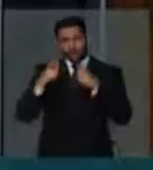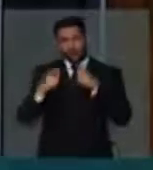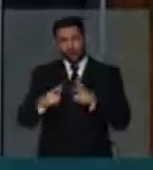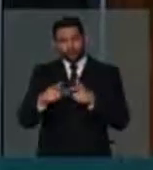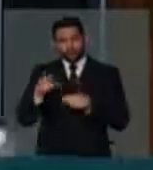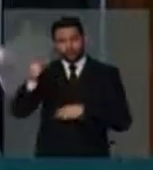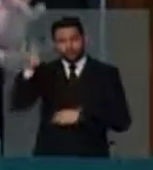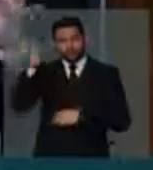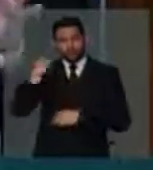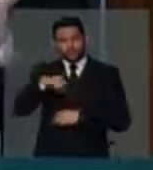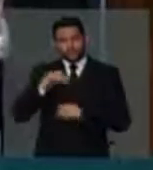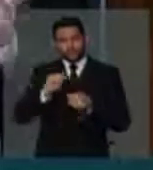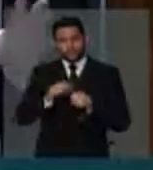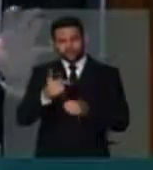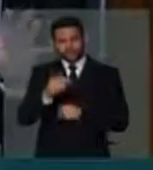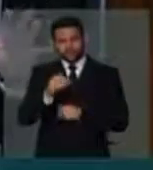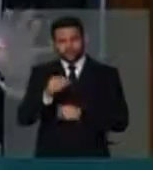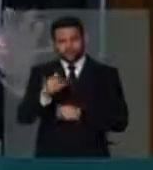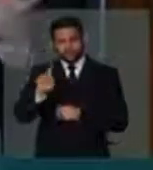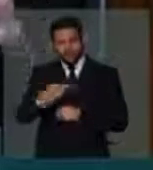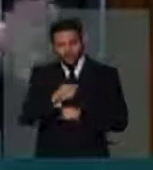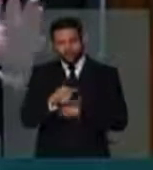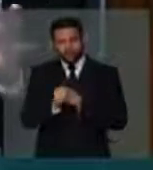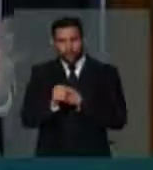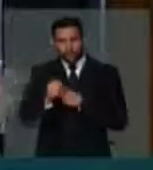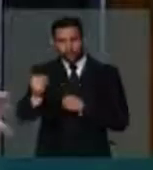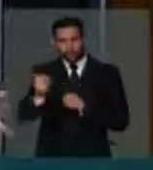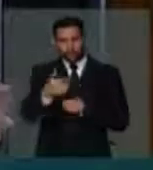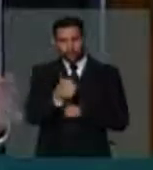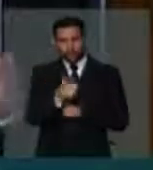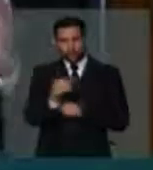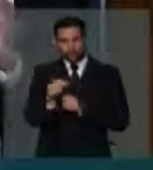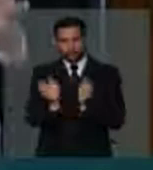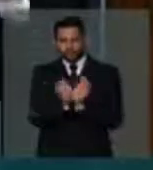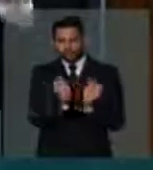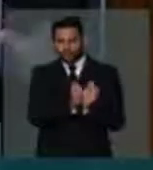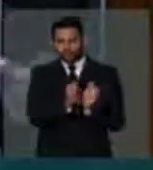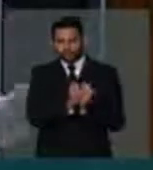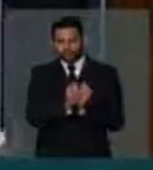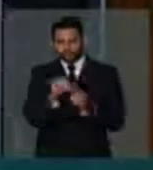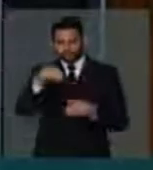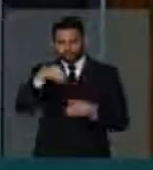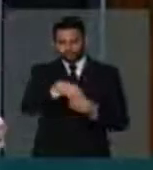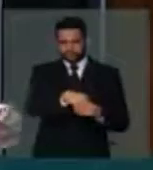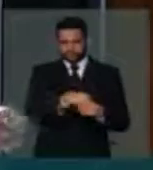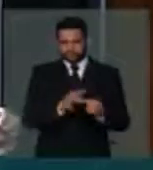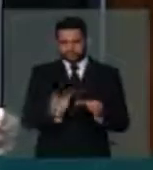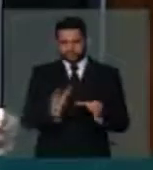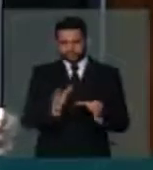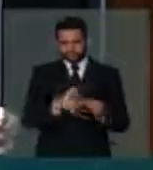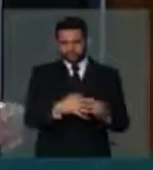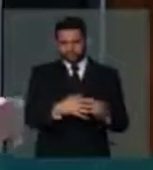na época cerca de 200 mil índios de 11 etnias foram confinados.